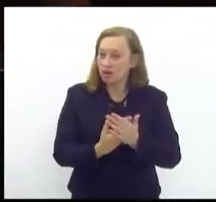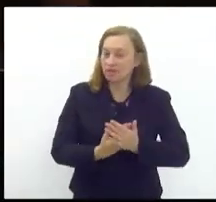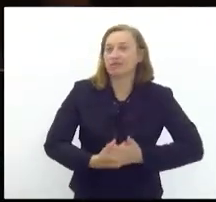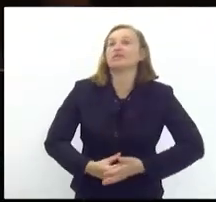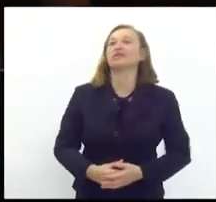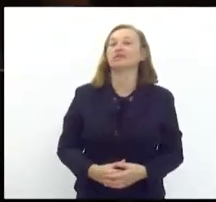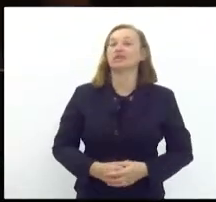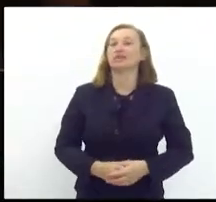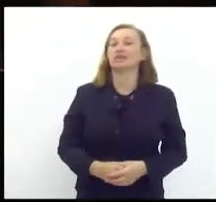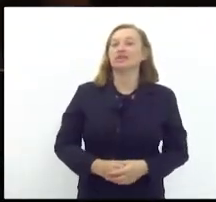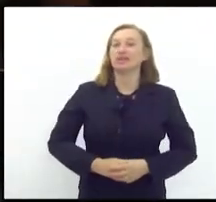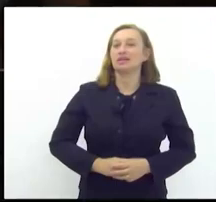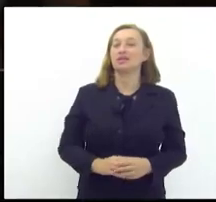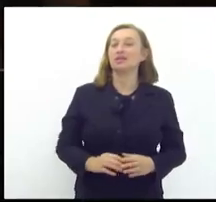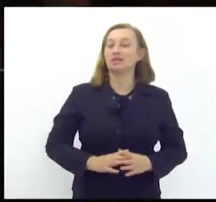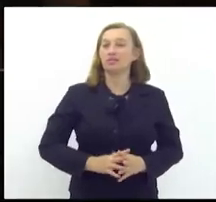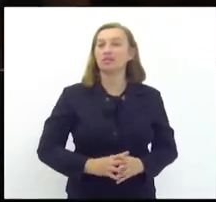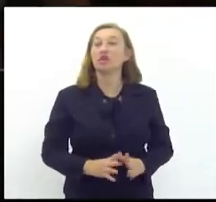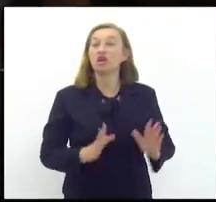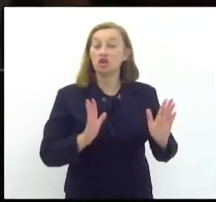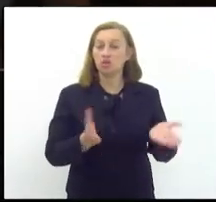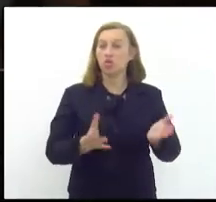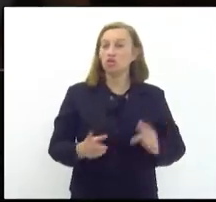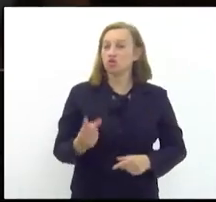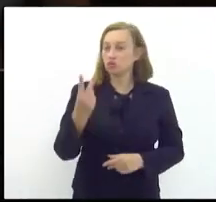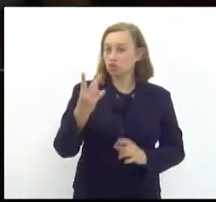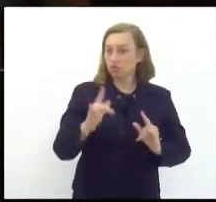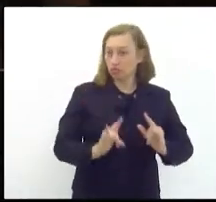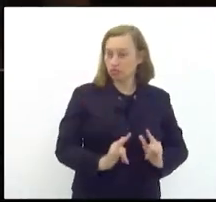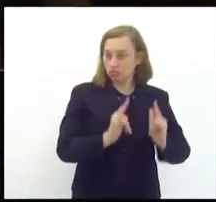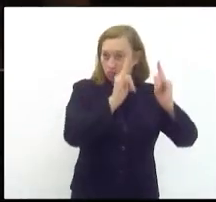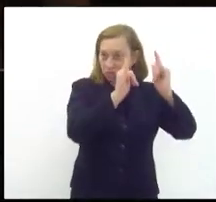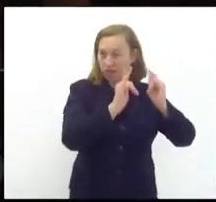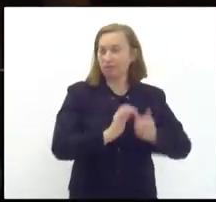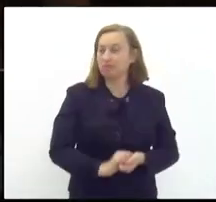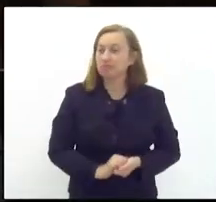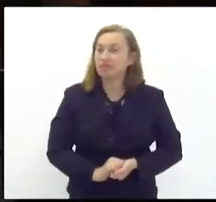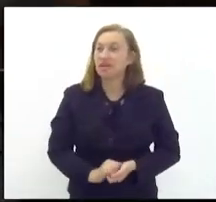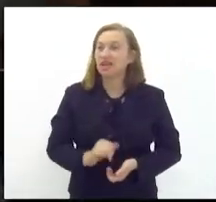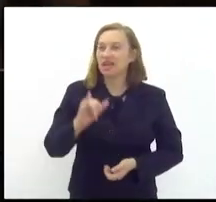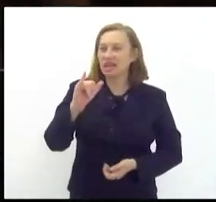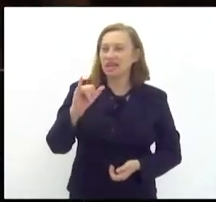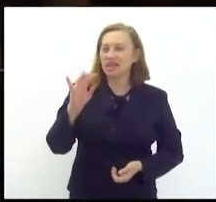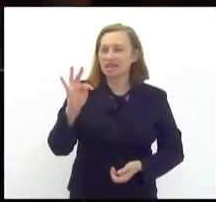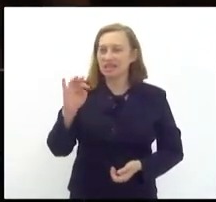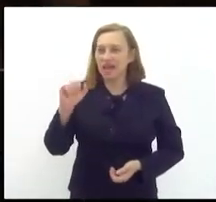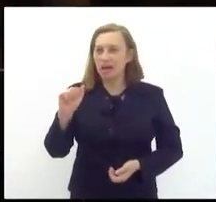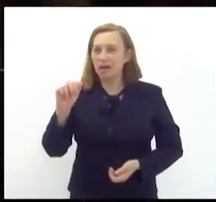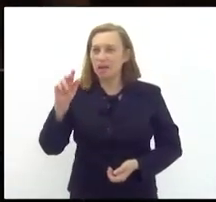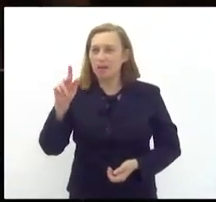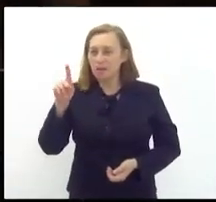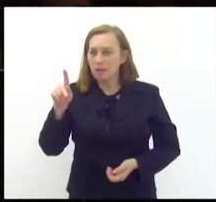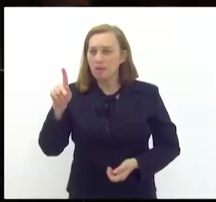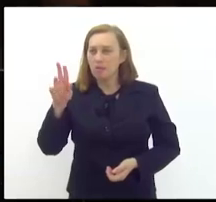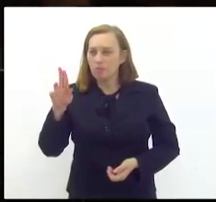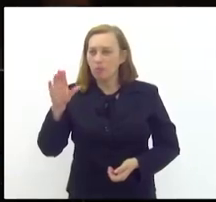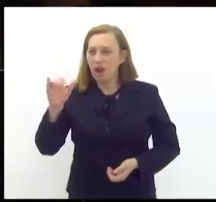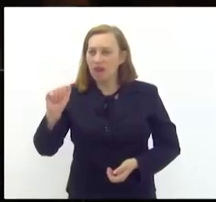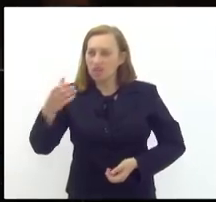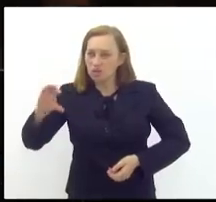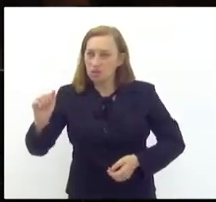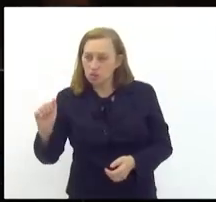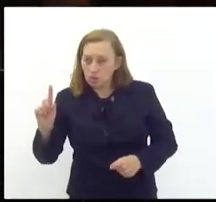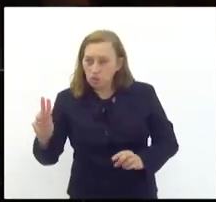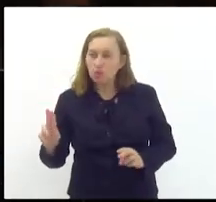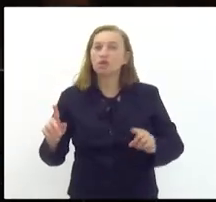e hoje o que nós temos esses dois condomínios tanto em Itaipuaçu quanto em Maricá é a gerência